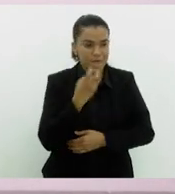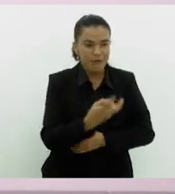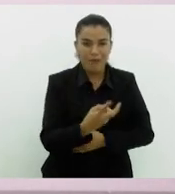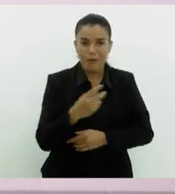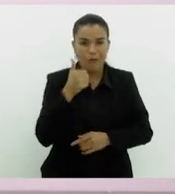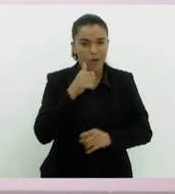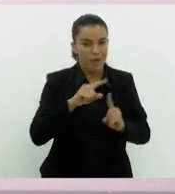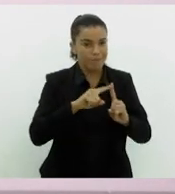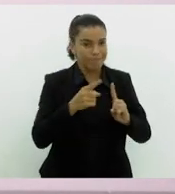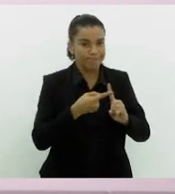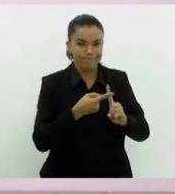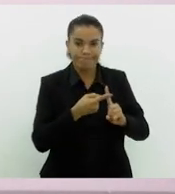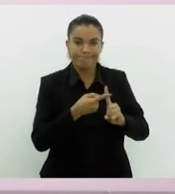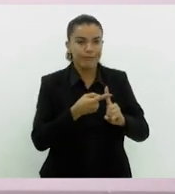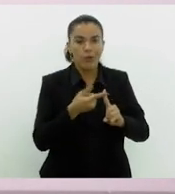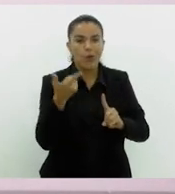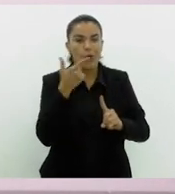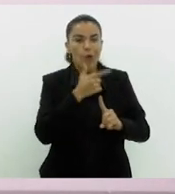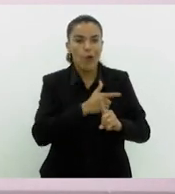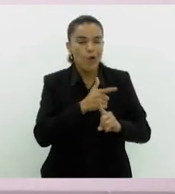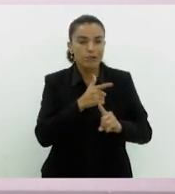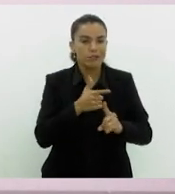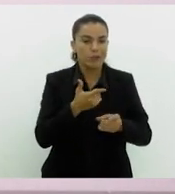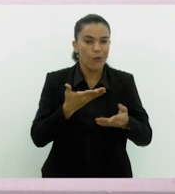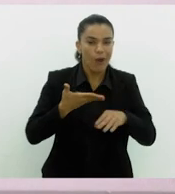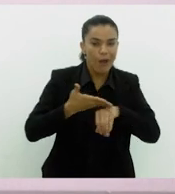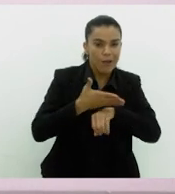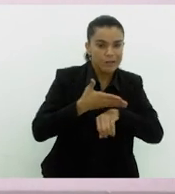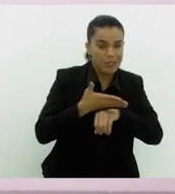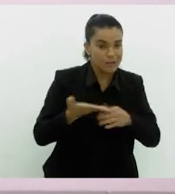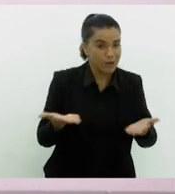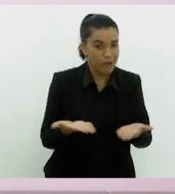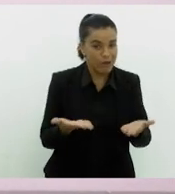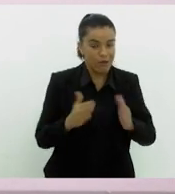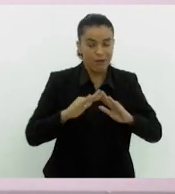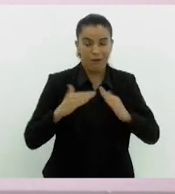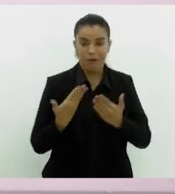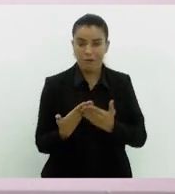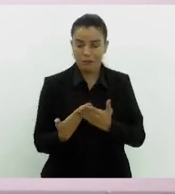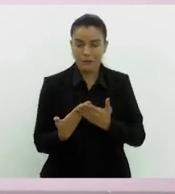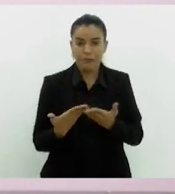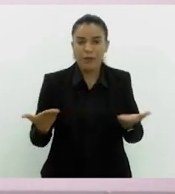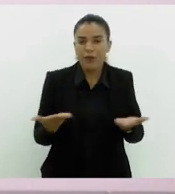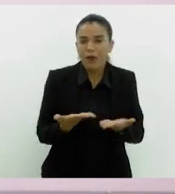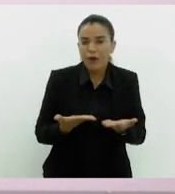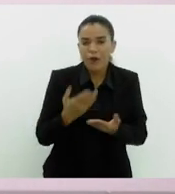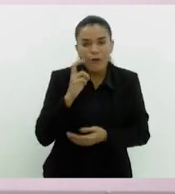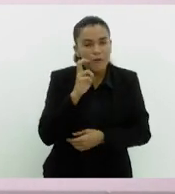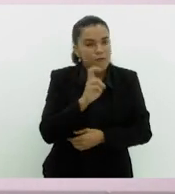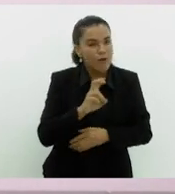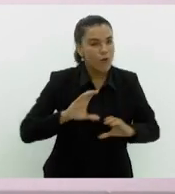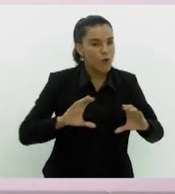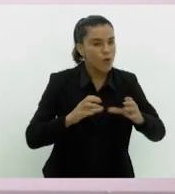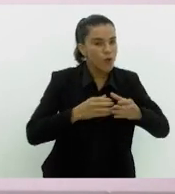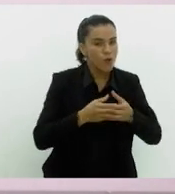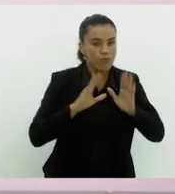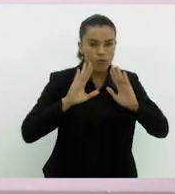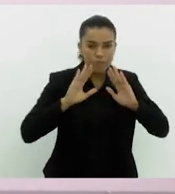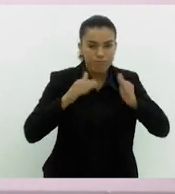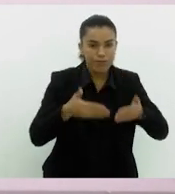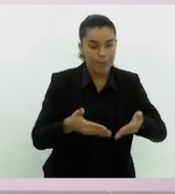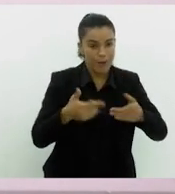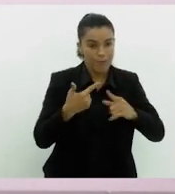sua saúde negligenciada, elas não têm acesso agora à educação, e a gente está olhando para um grupo muito específico, né, aqui na